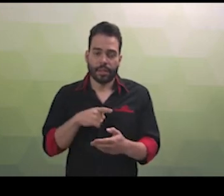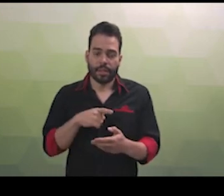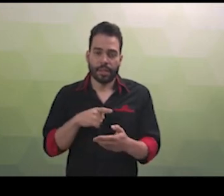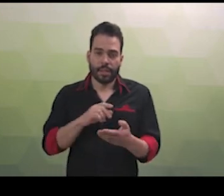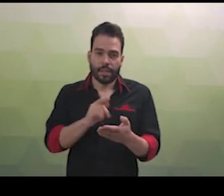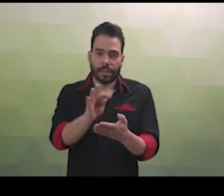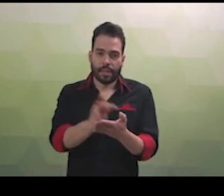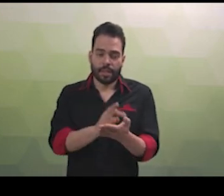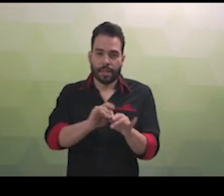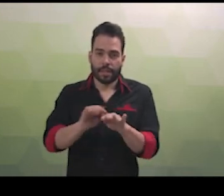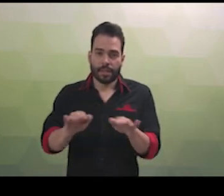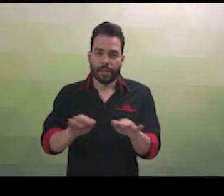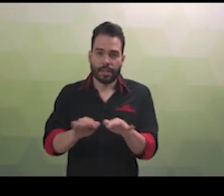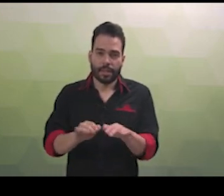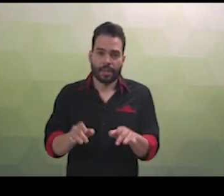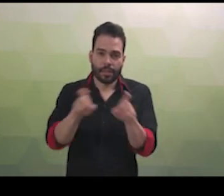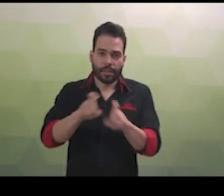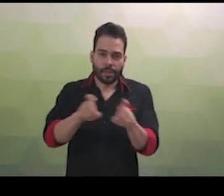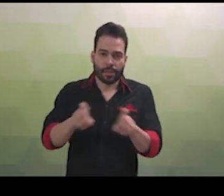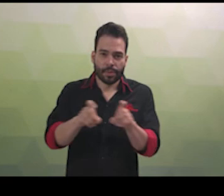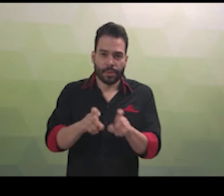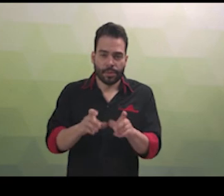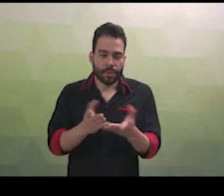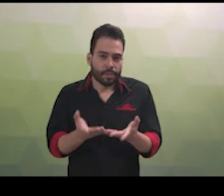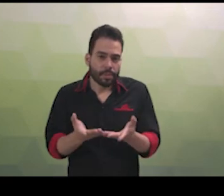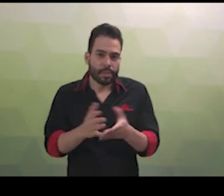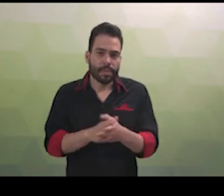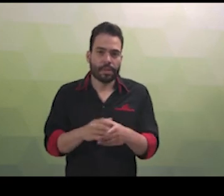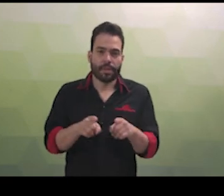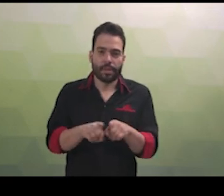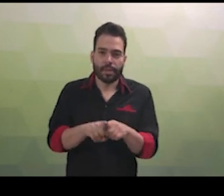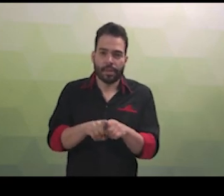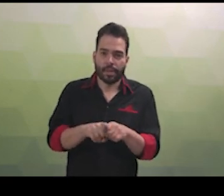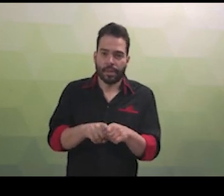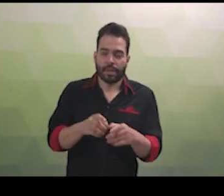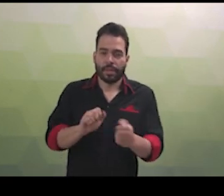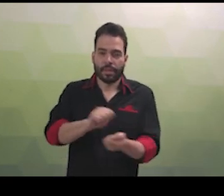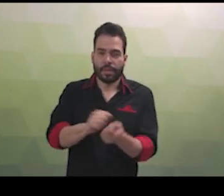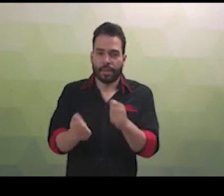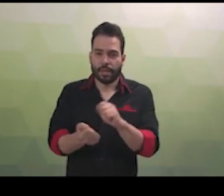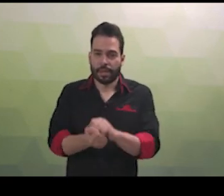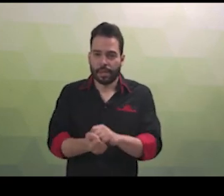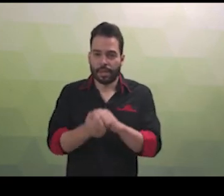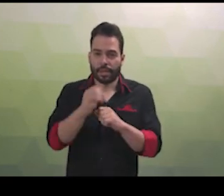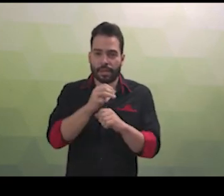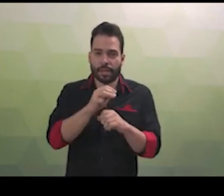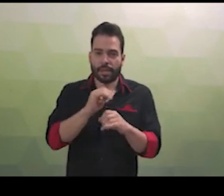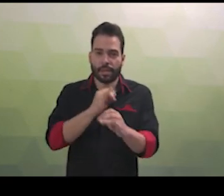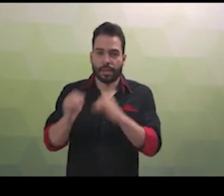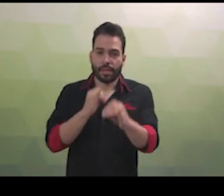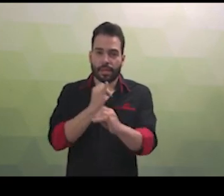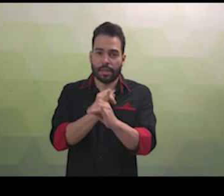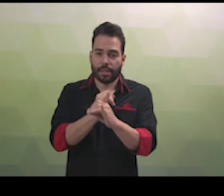do computador portátil e também a virtual, a acessibilidade digital. Então, como eu já disse, não